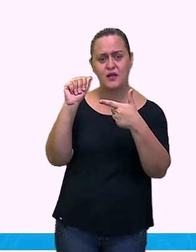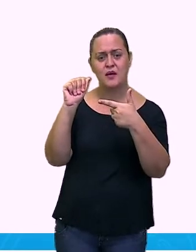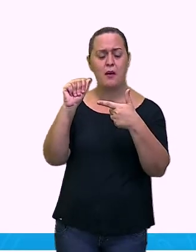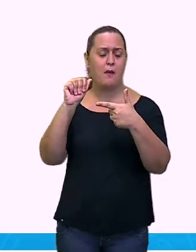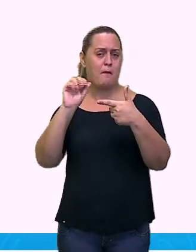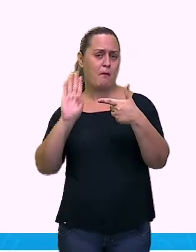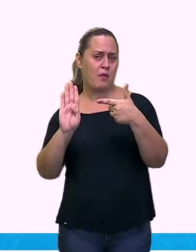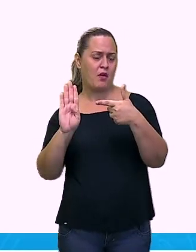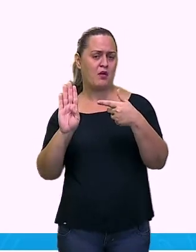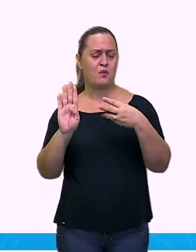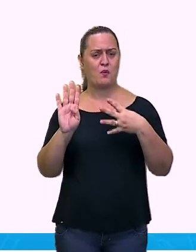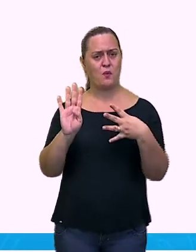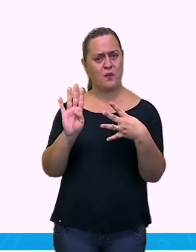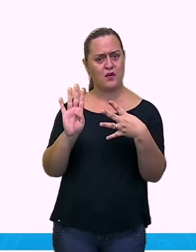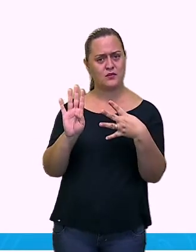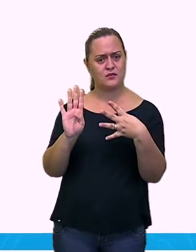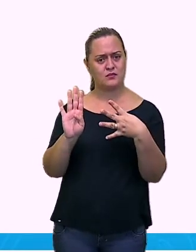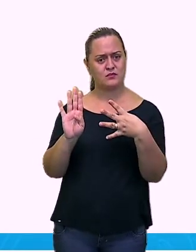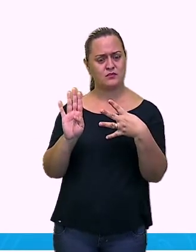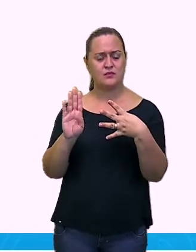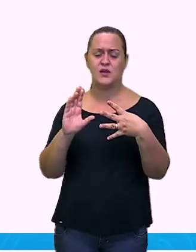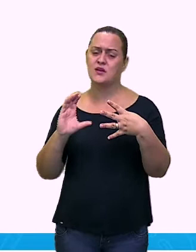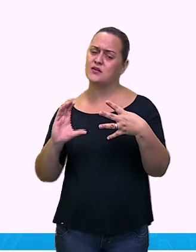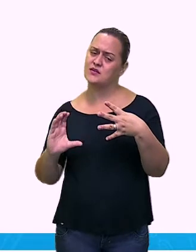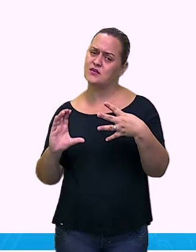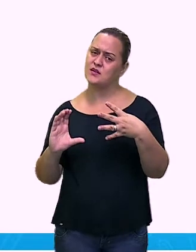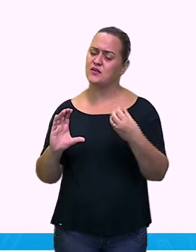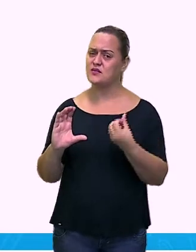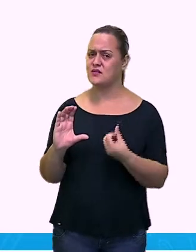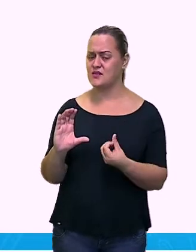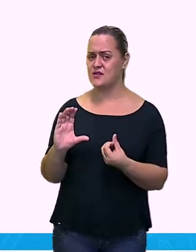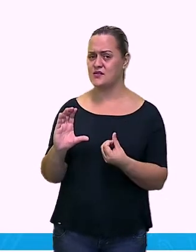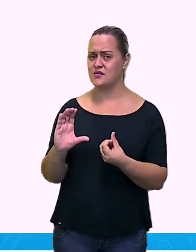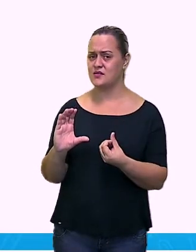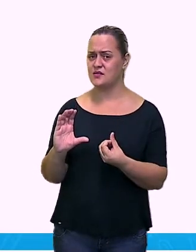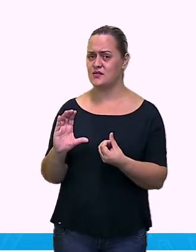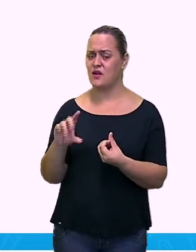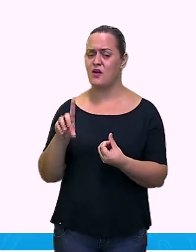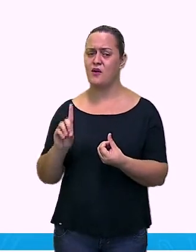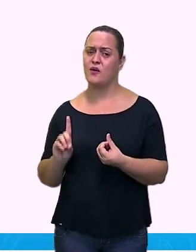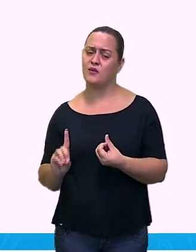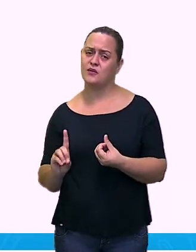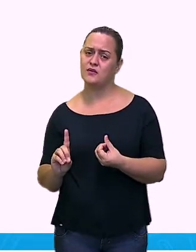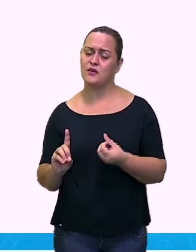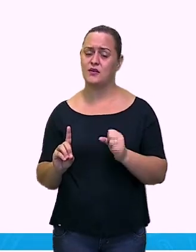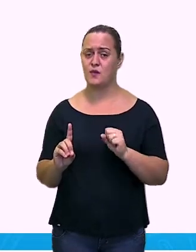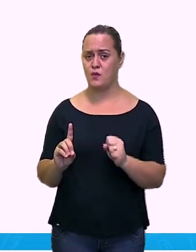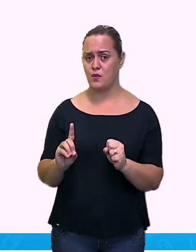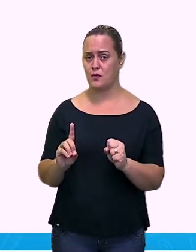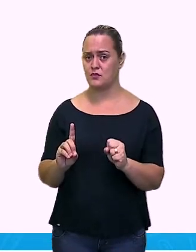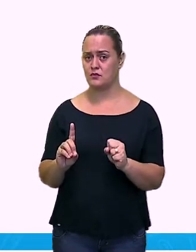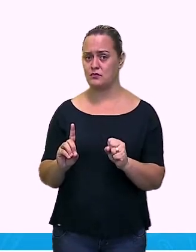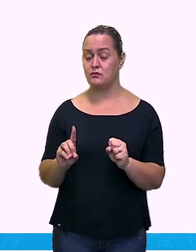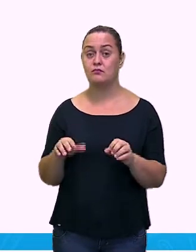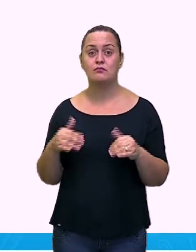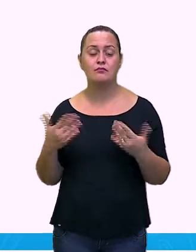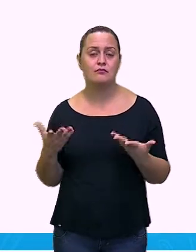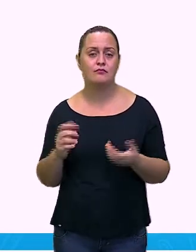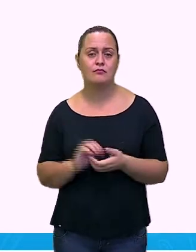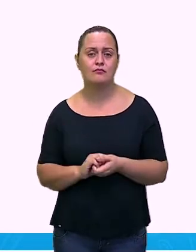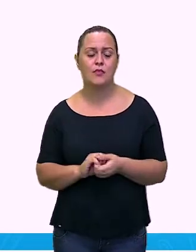B que é o 4c seis pessoas ou o de 8